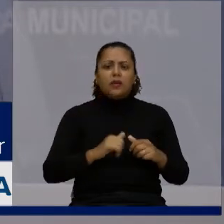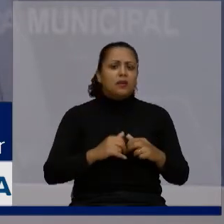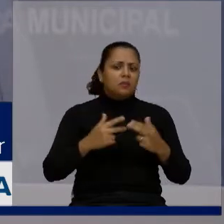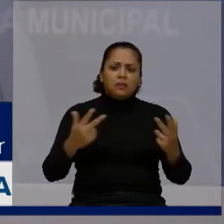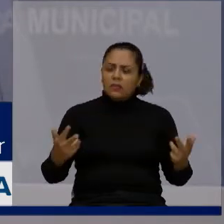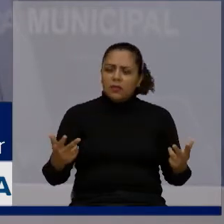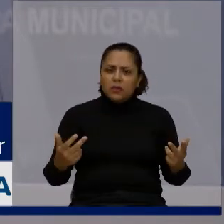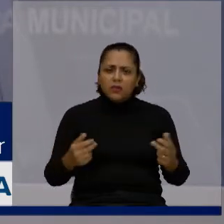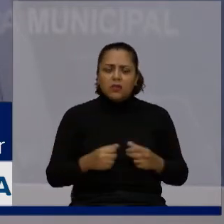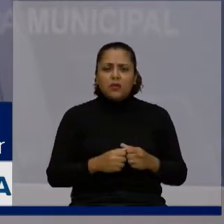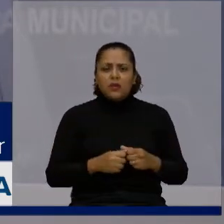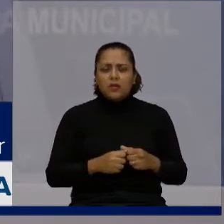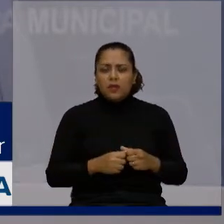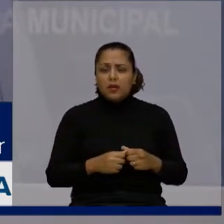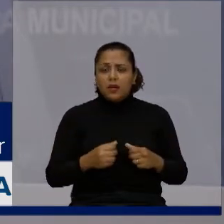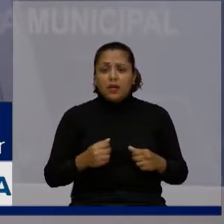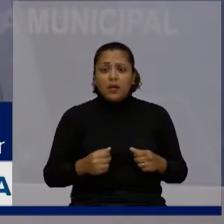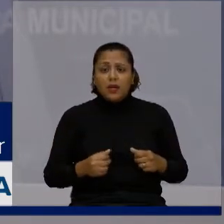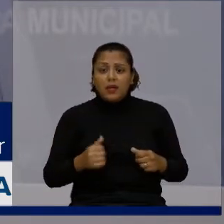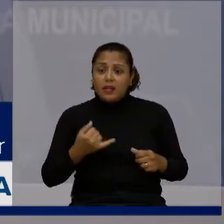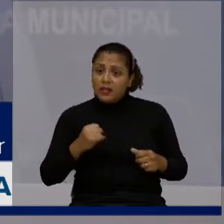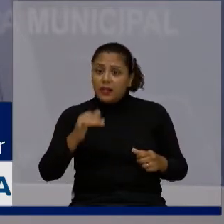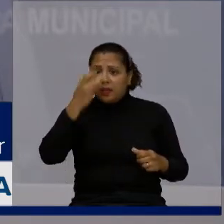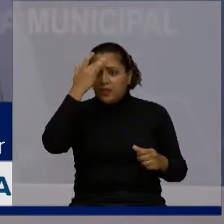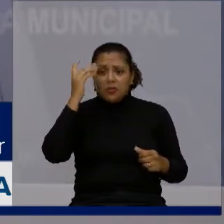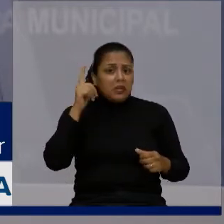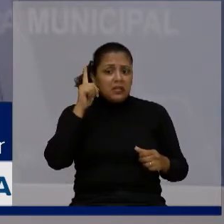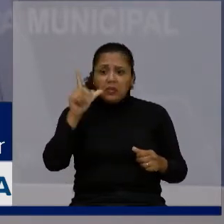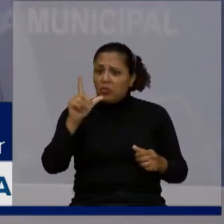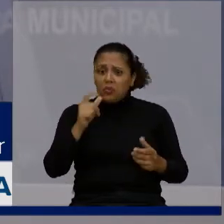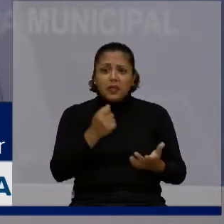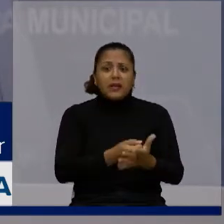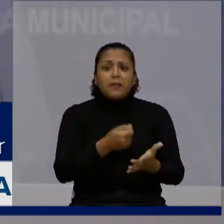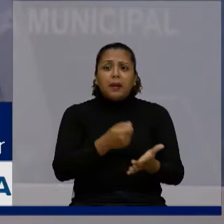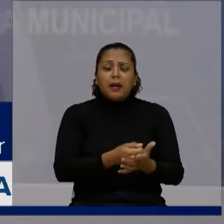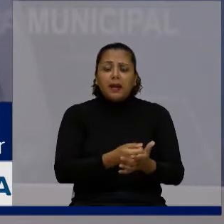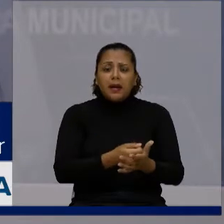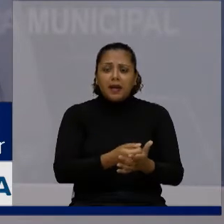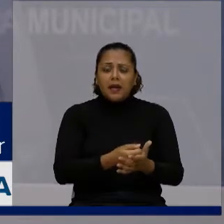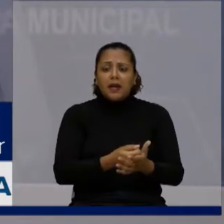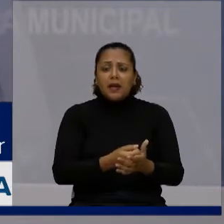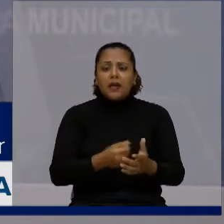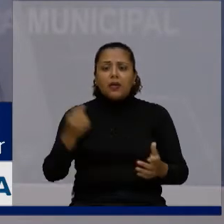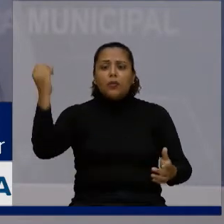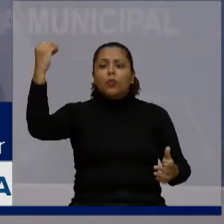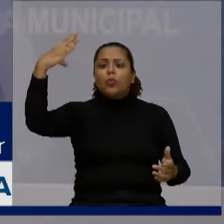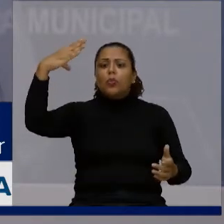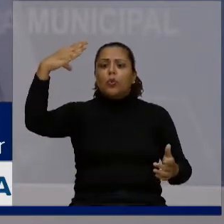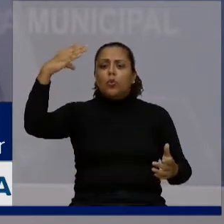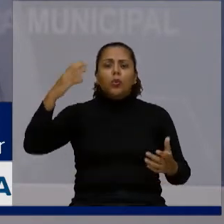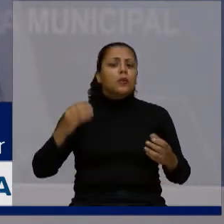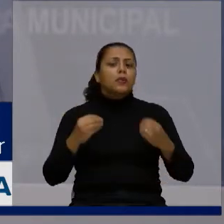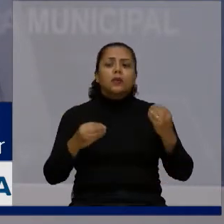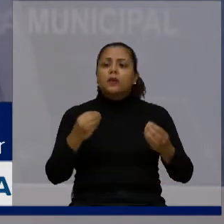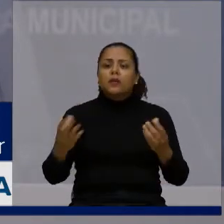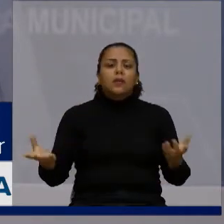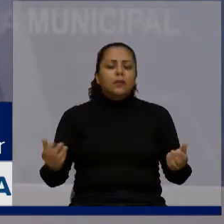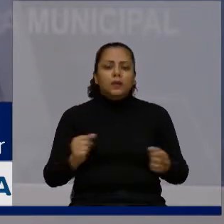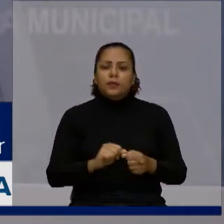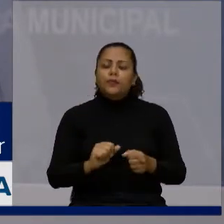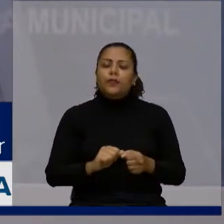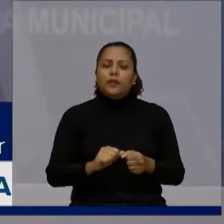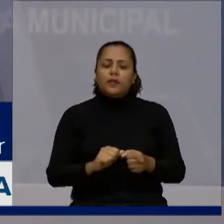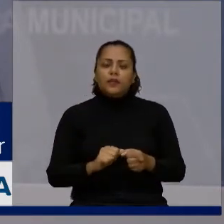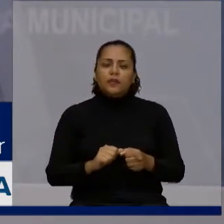consumidores afetados pela crise. Muitas pessoas estão perdendo a condição de saldar esses compromissos, os